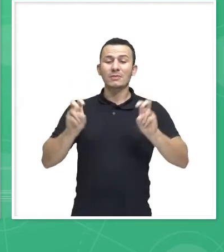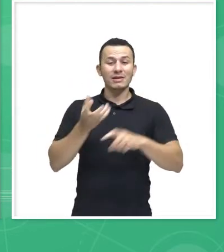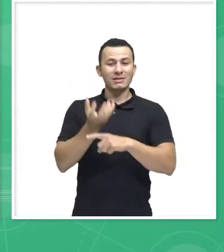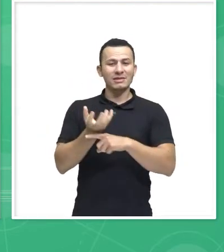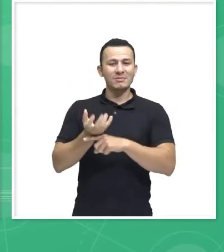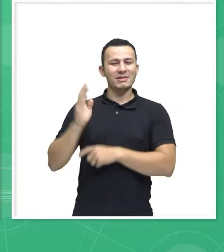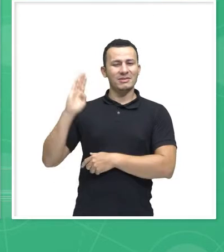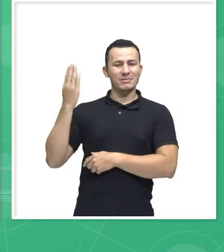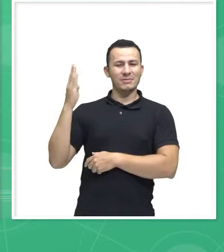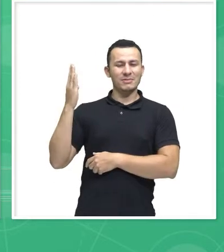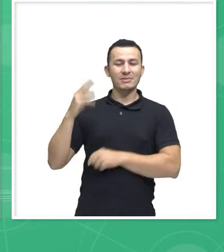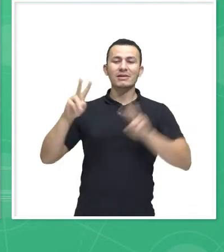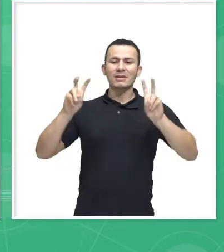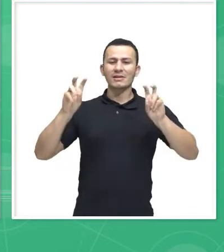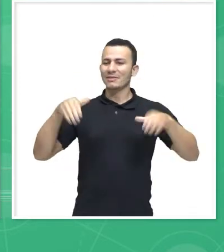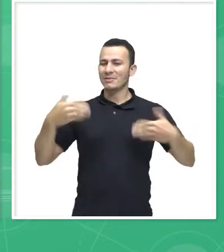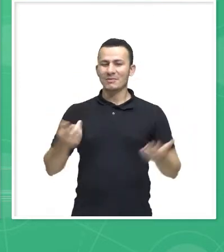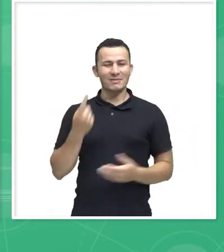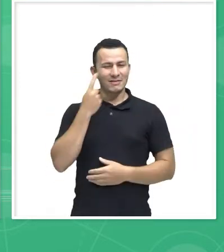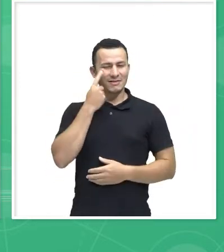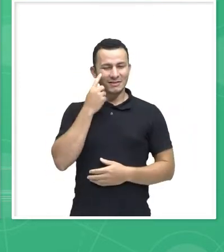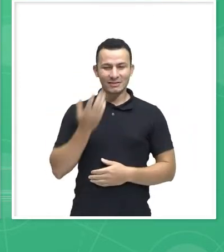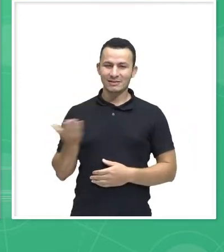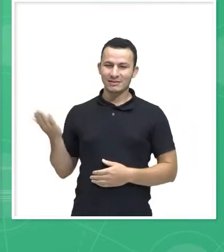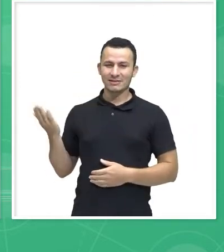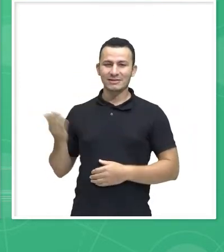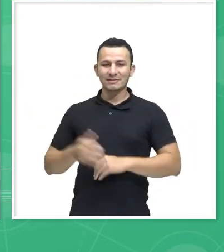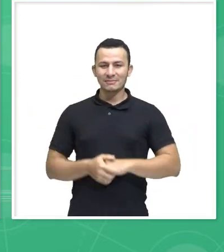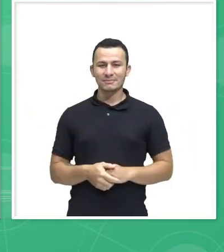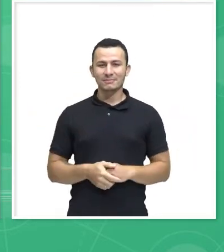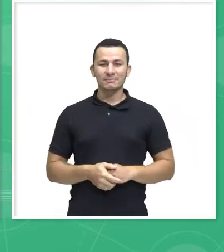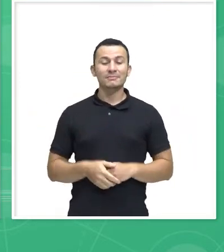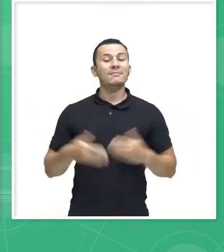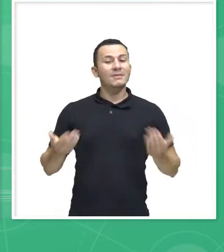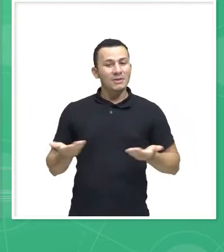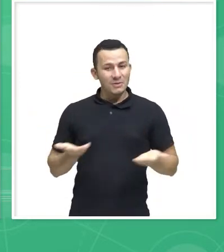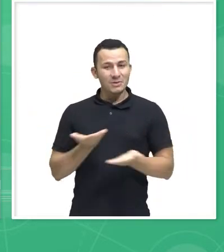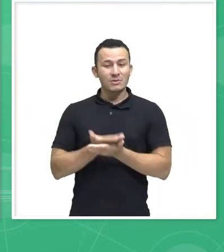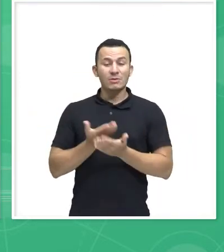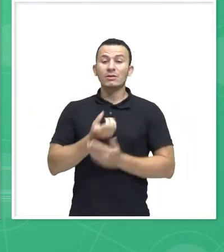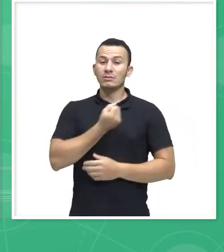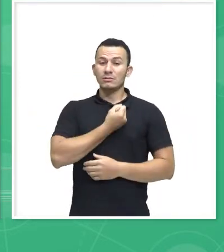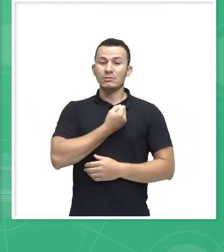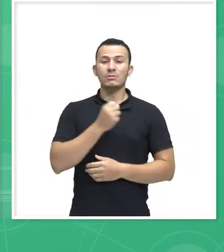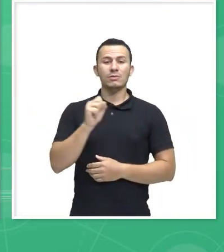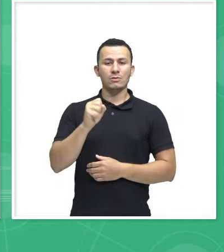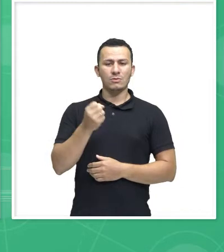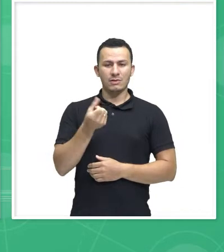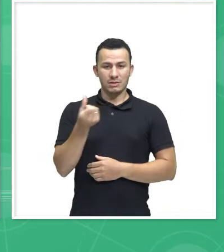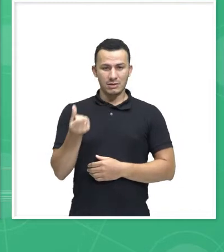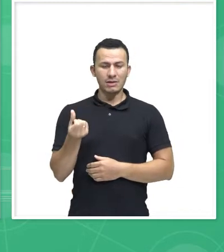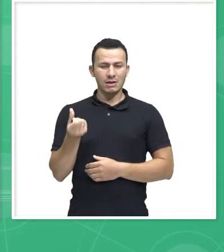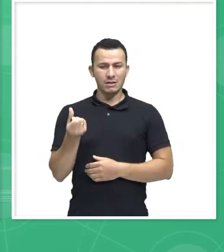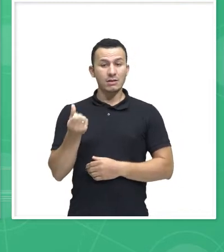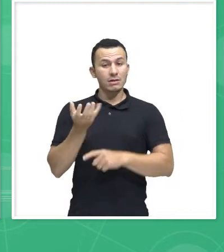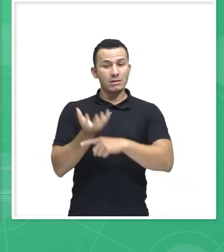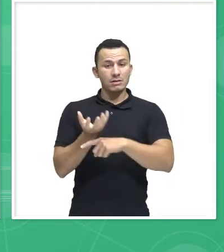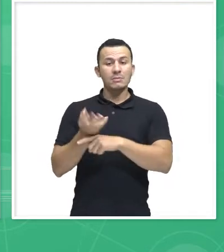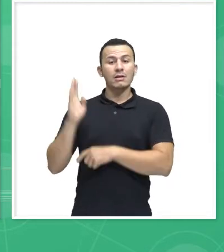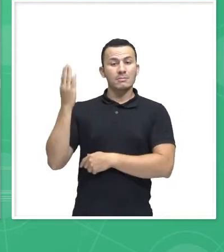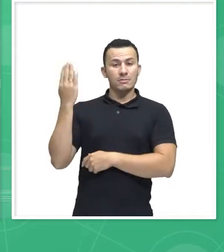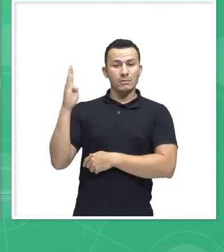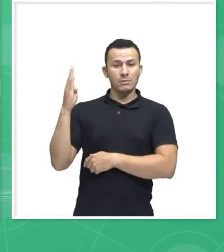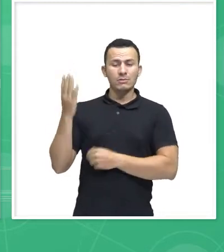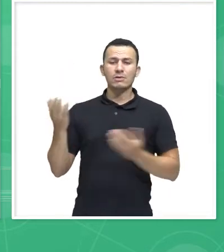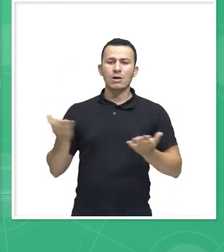Vamos ver aí para o conteúdo na sala de hoje hoje a gente vai estudar na sala 86 onde biologia que eu falei e